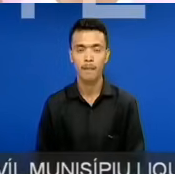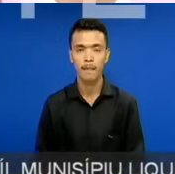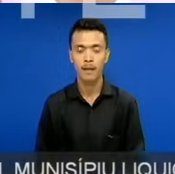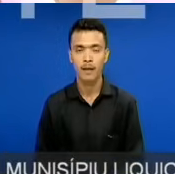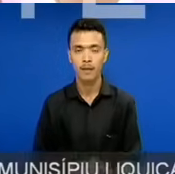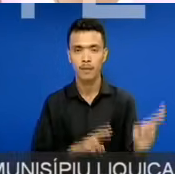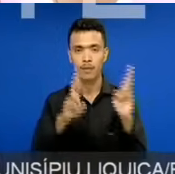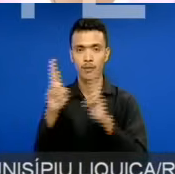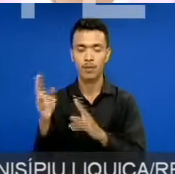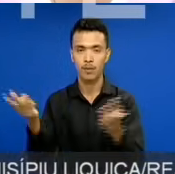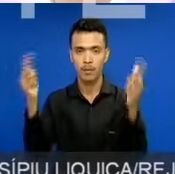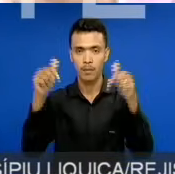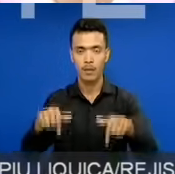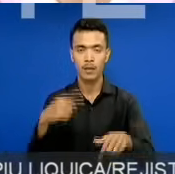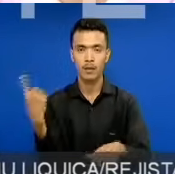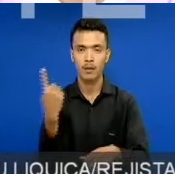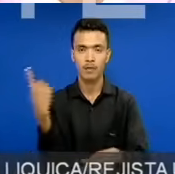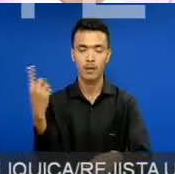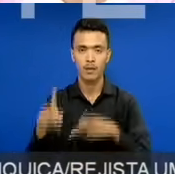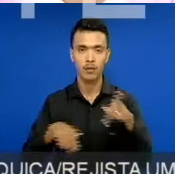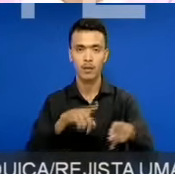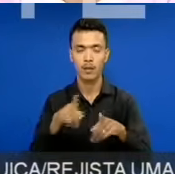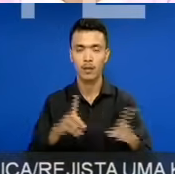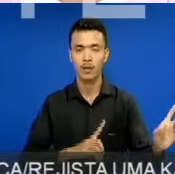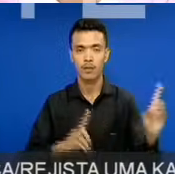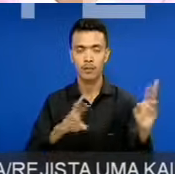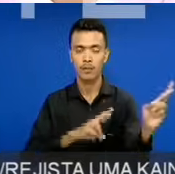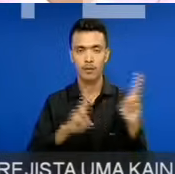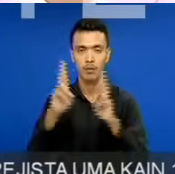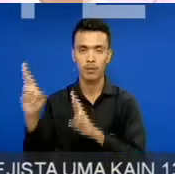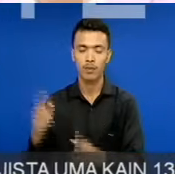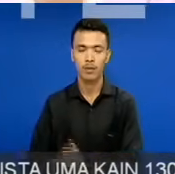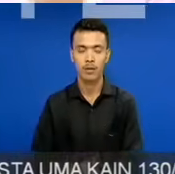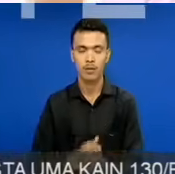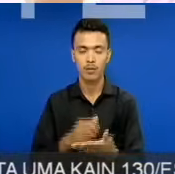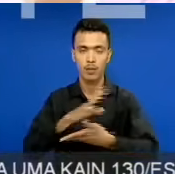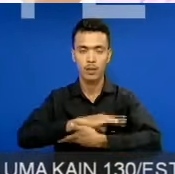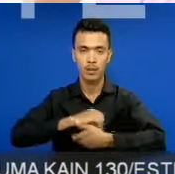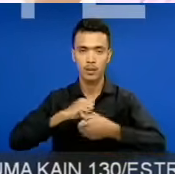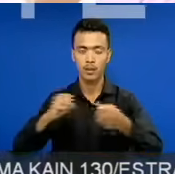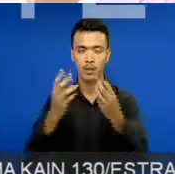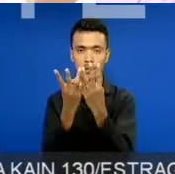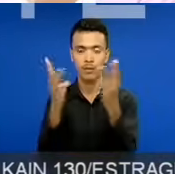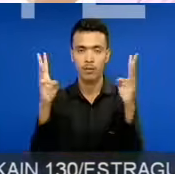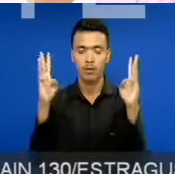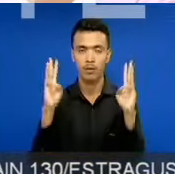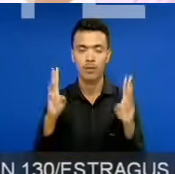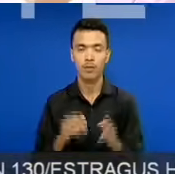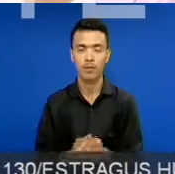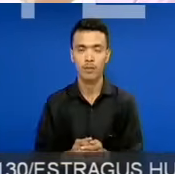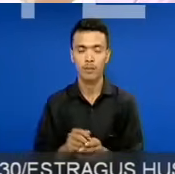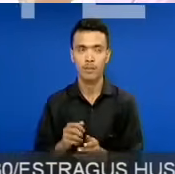para filfal maya fatin nebe komdar itu front para coy itu enggak barak para tu responde muru nebe makse kare kalau balaton ini itu saja